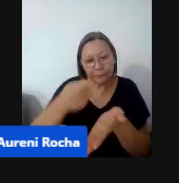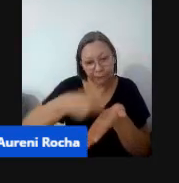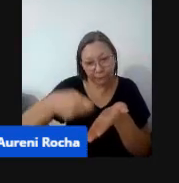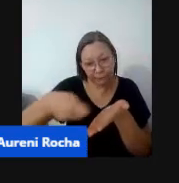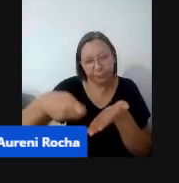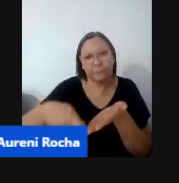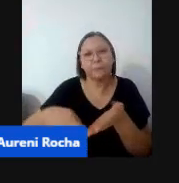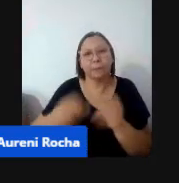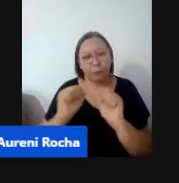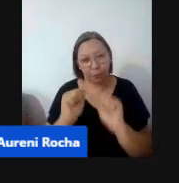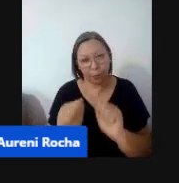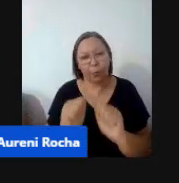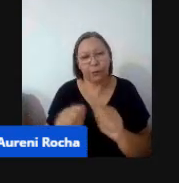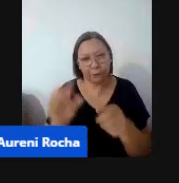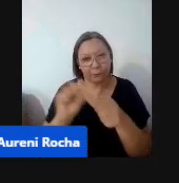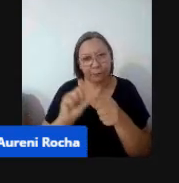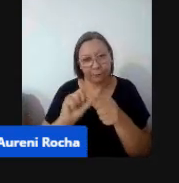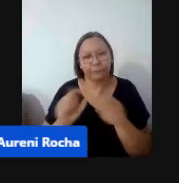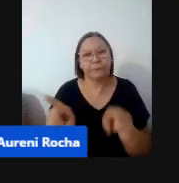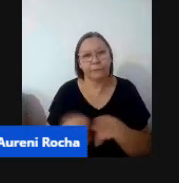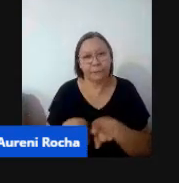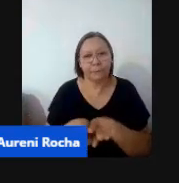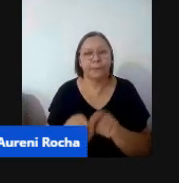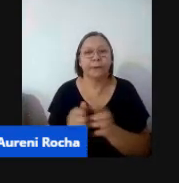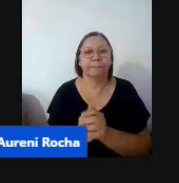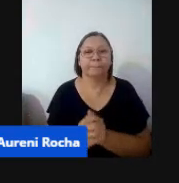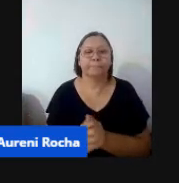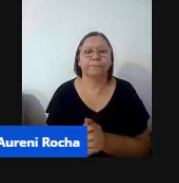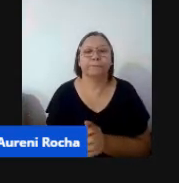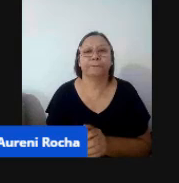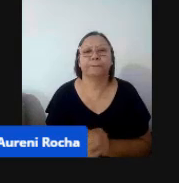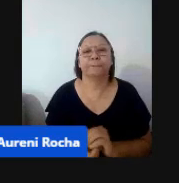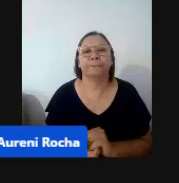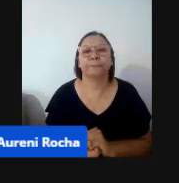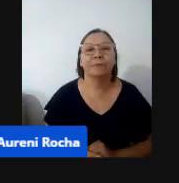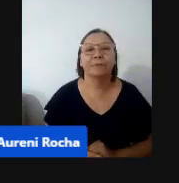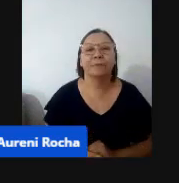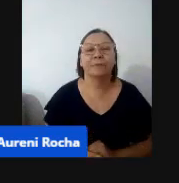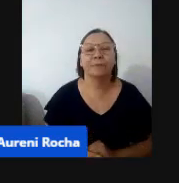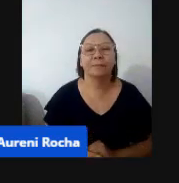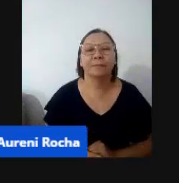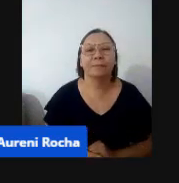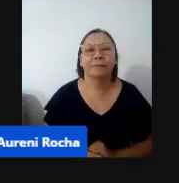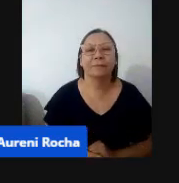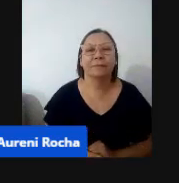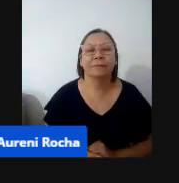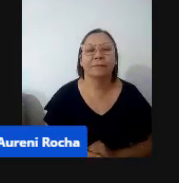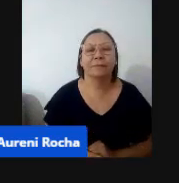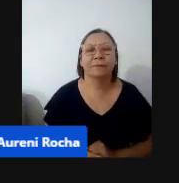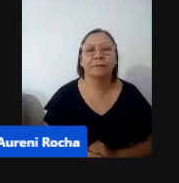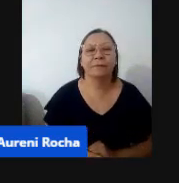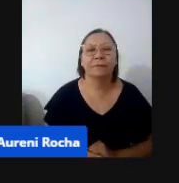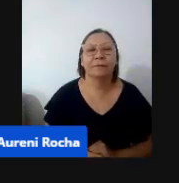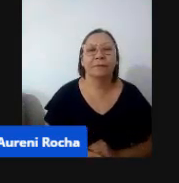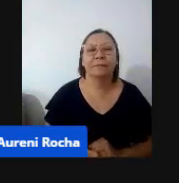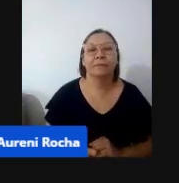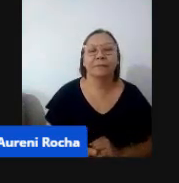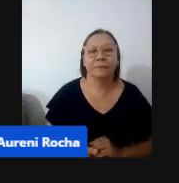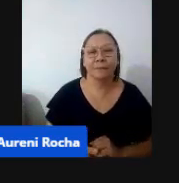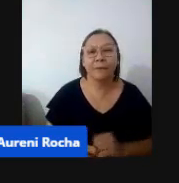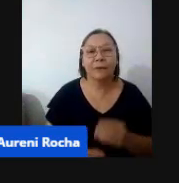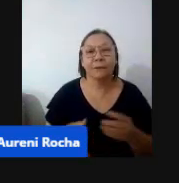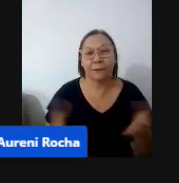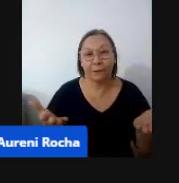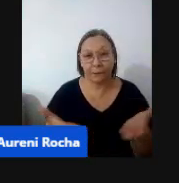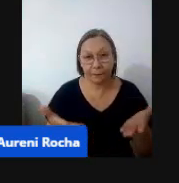caderno base, ok? Vamos para o próximo slide, por favor. Ok, então para complementar